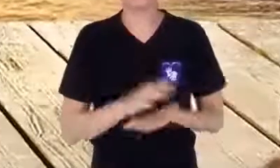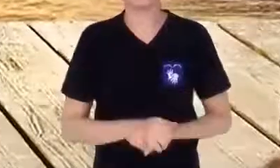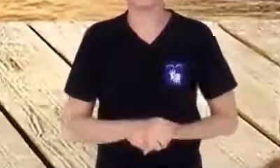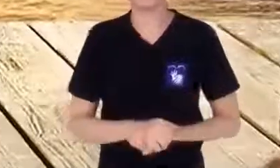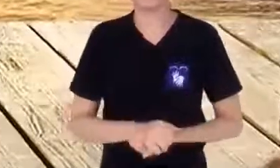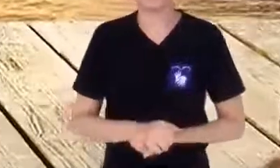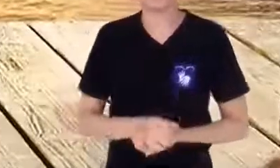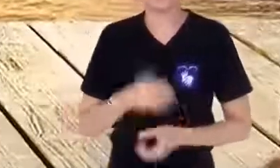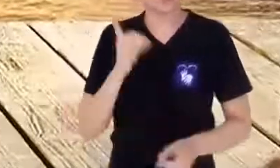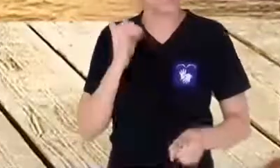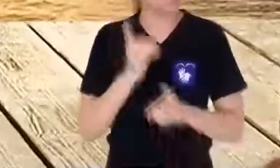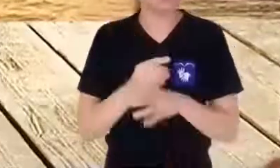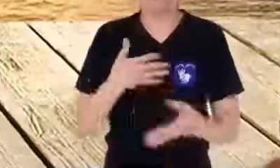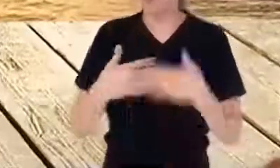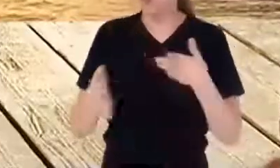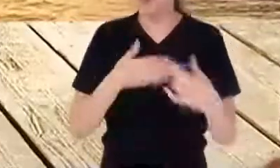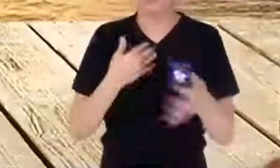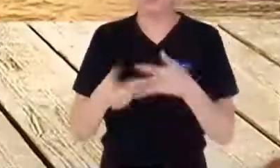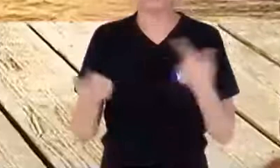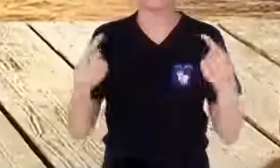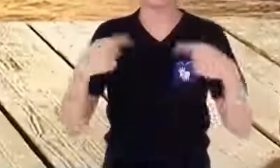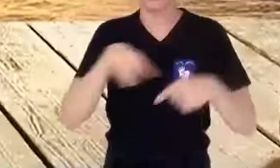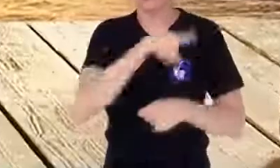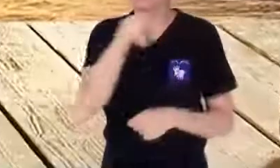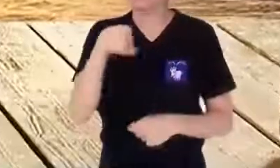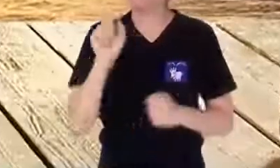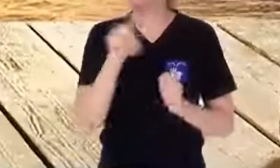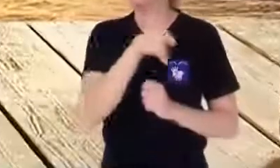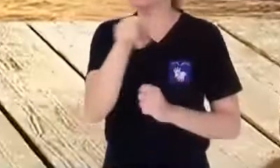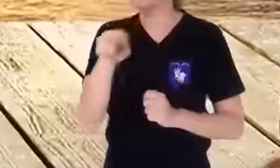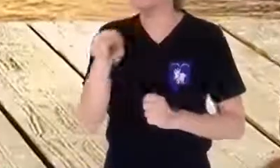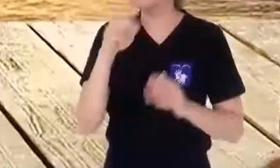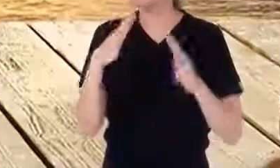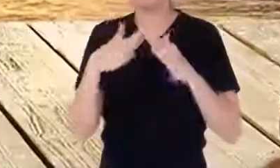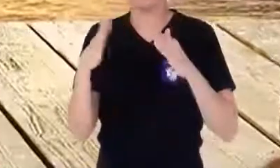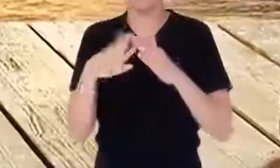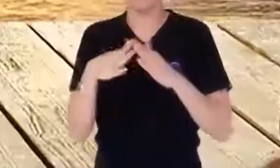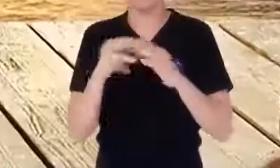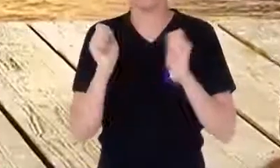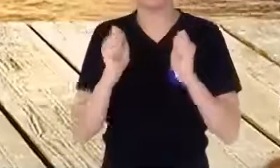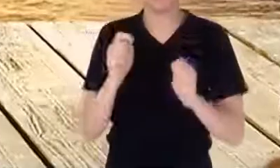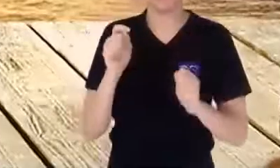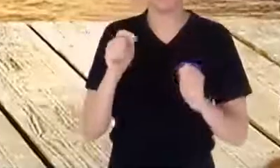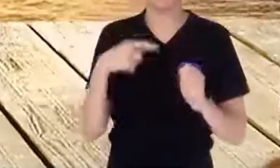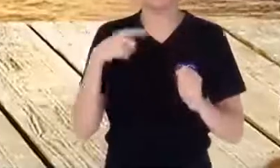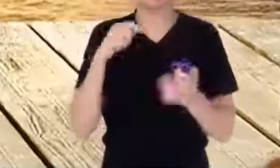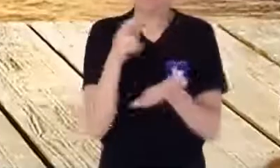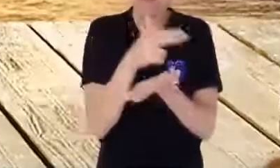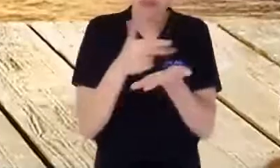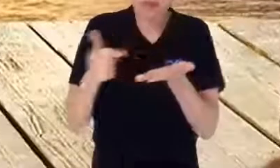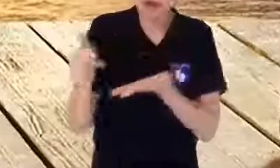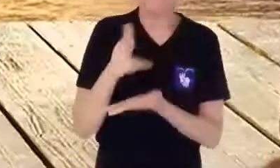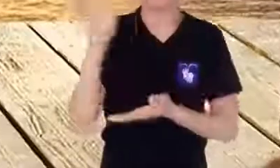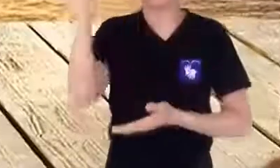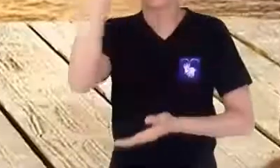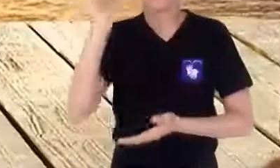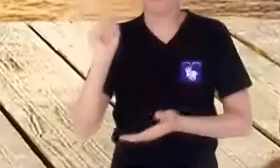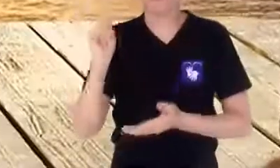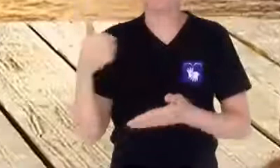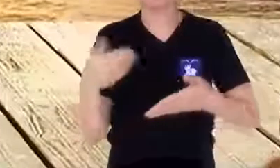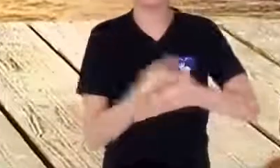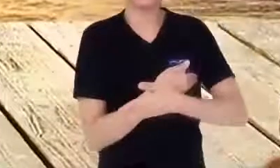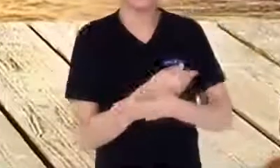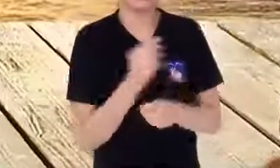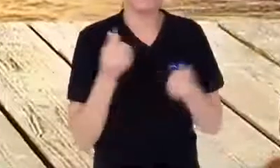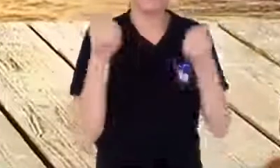tesouro. Agora é com vocês, crianças. Você em casa, você pode fazer o seu mapa, você pode esconder o seu tesouro, você pode fazer a